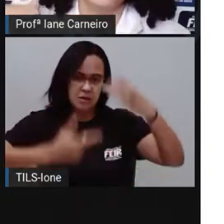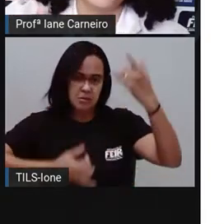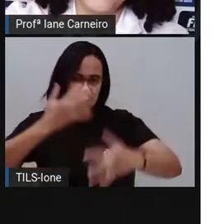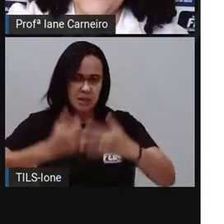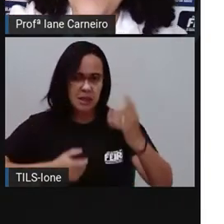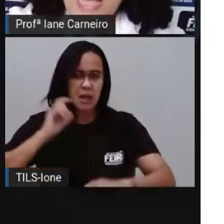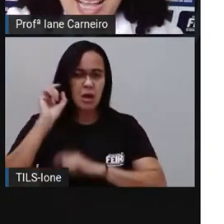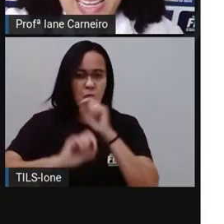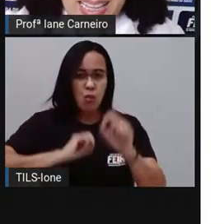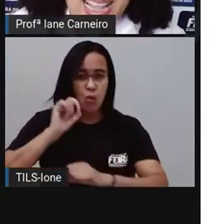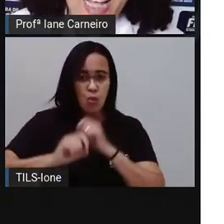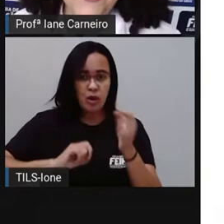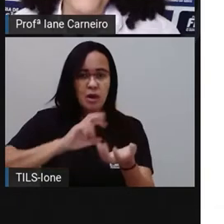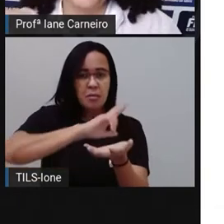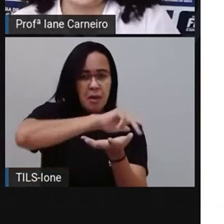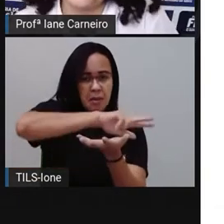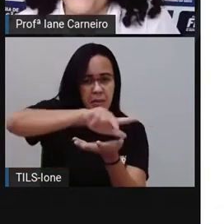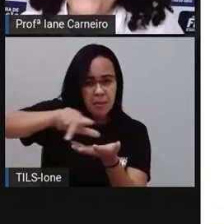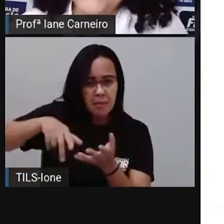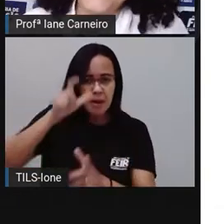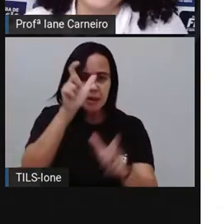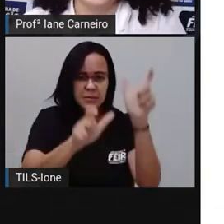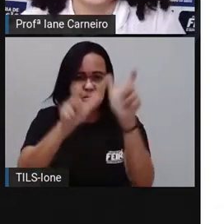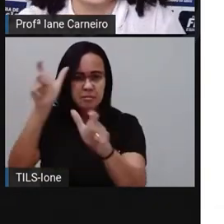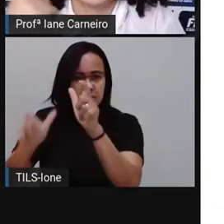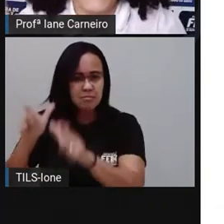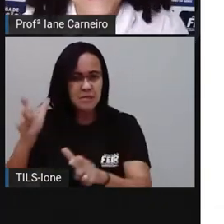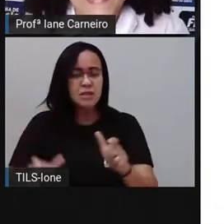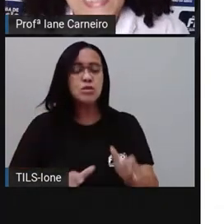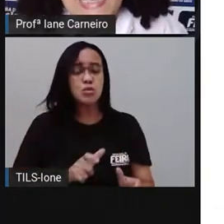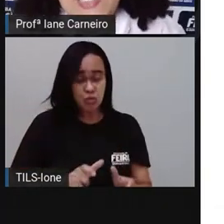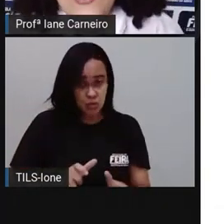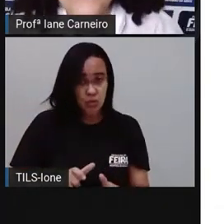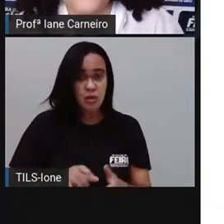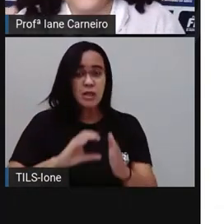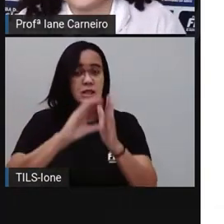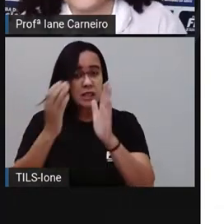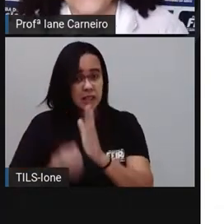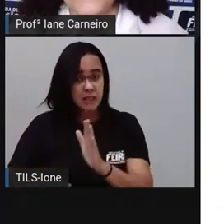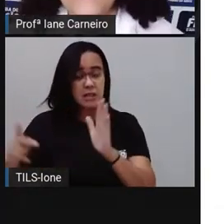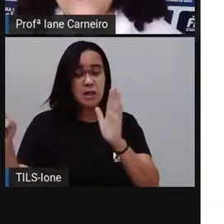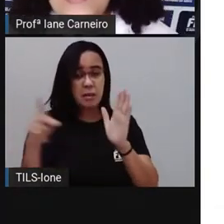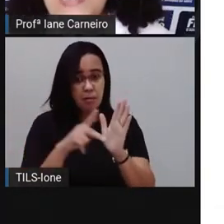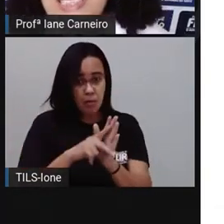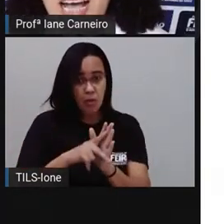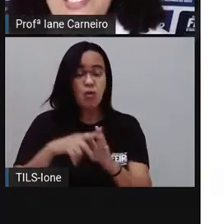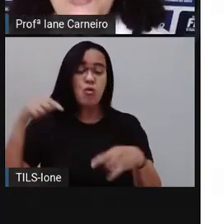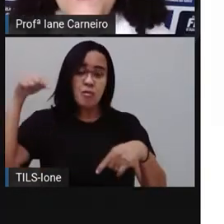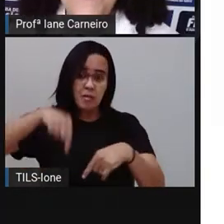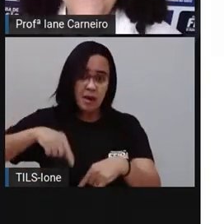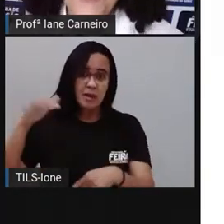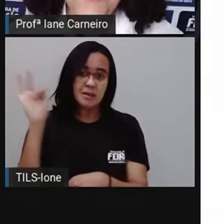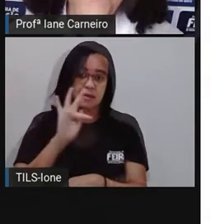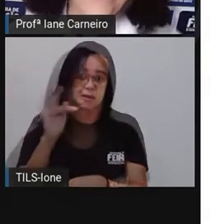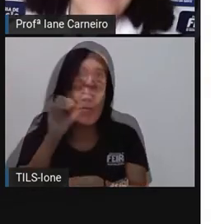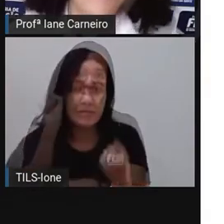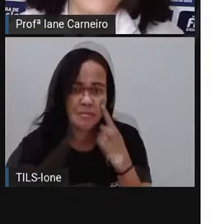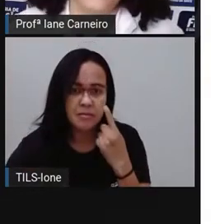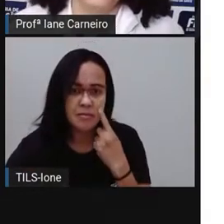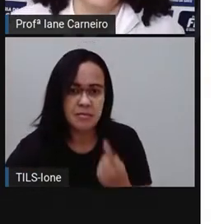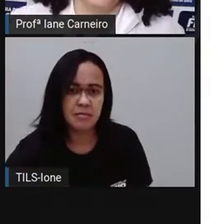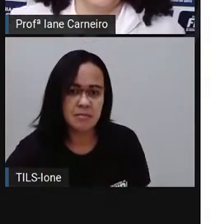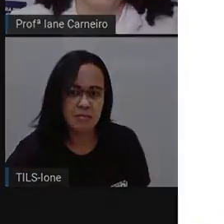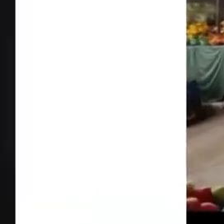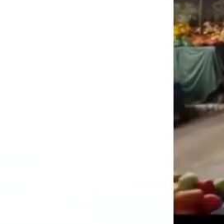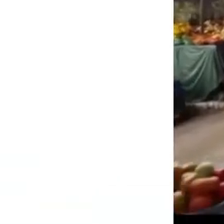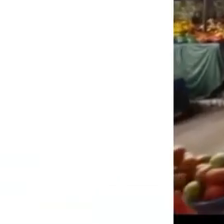dessa nossa variedade de pessoas, né, de características de pessoas aqui da nossa cidade. Vamos ver?